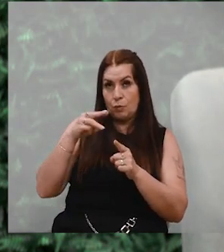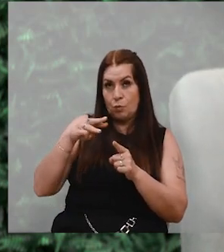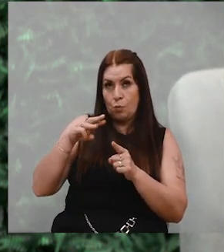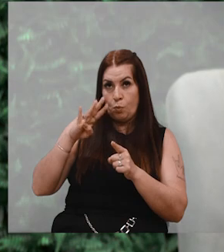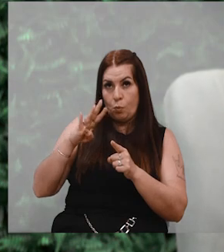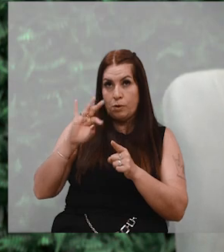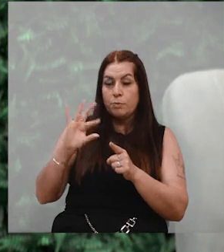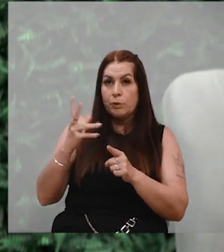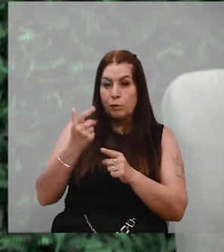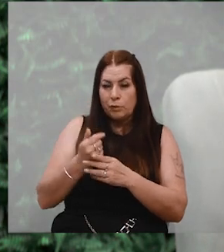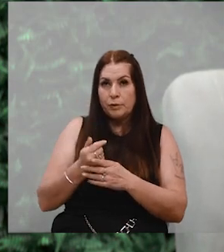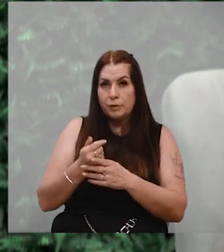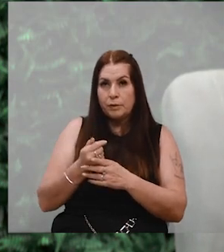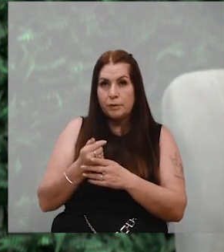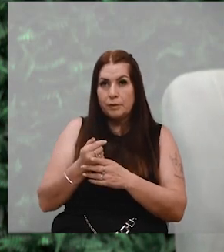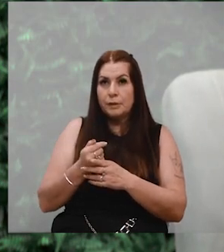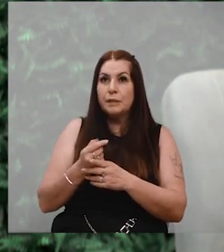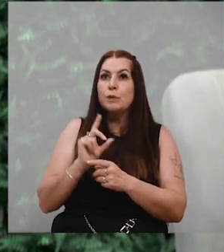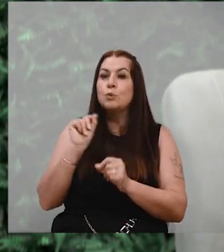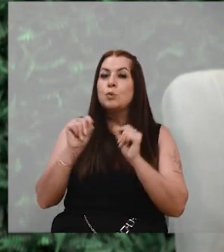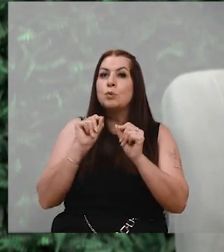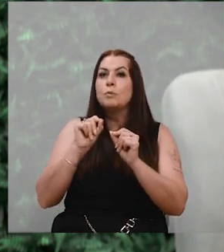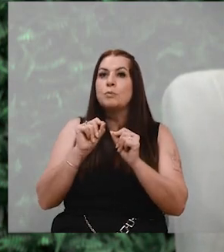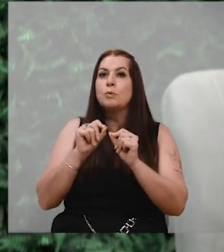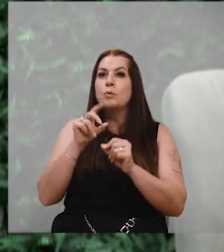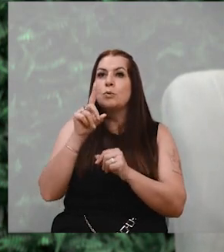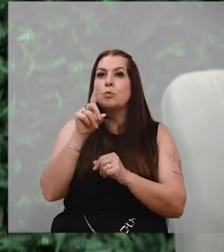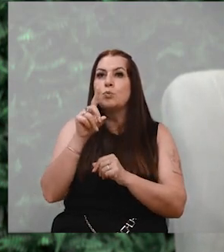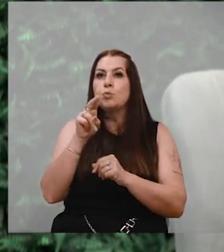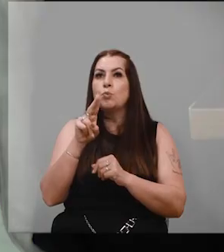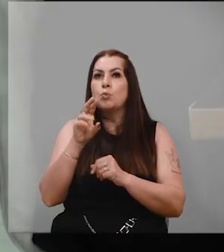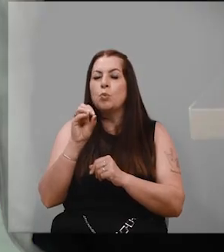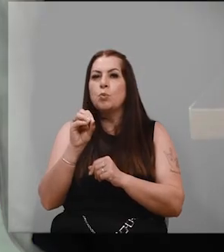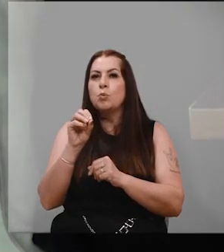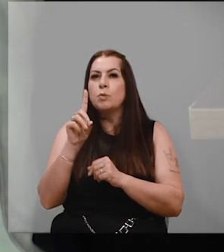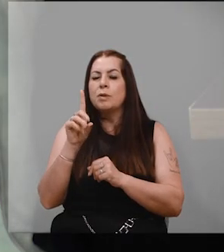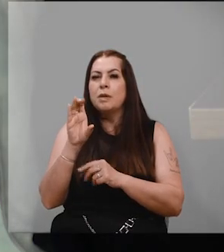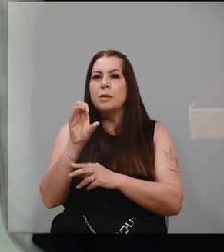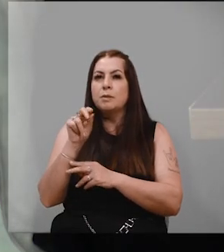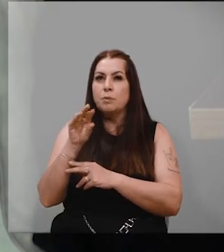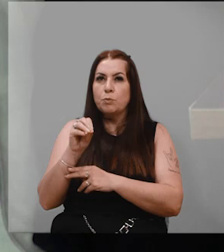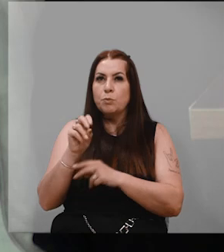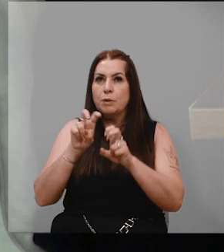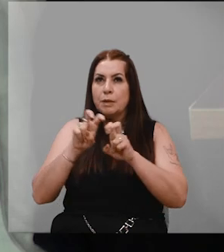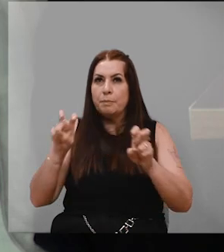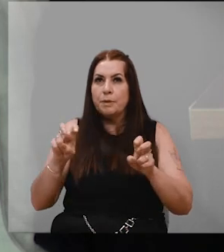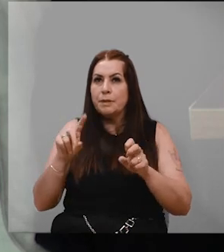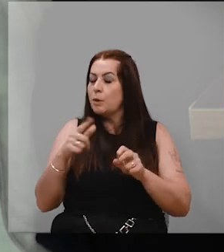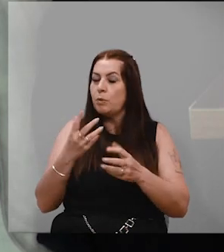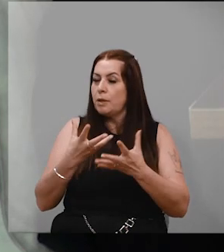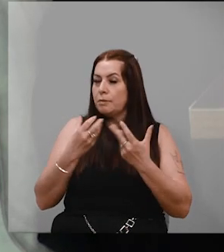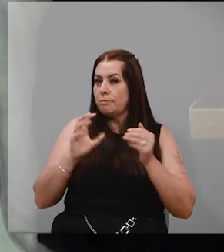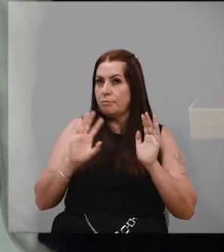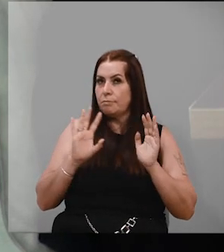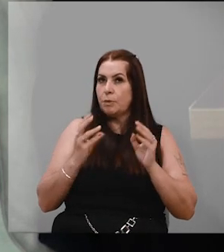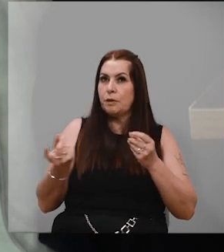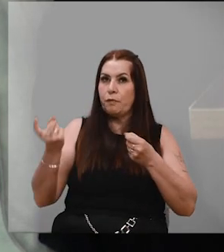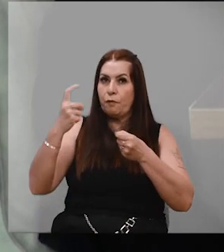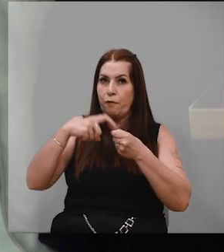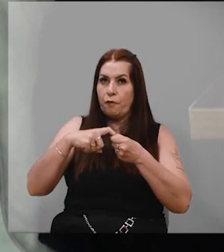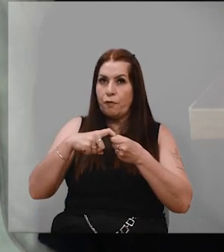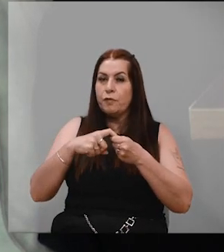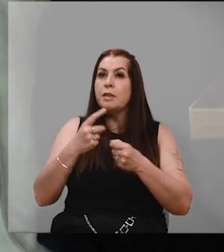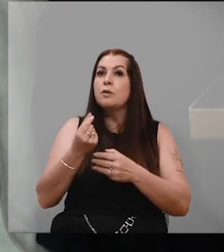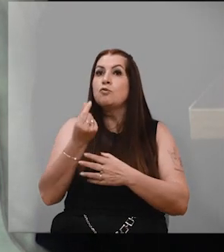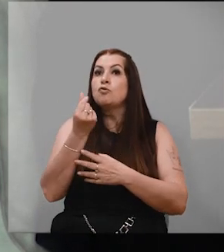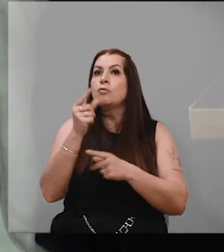4 milhões, que é referente ao 12º. Então, a mesa diretora não quis receber porque já ia